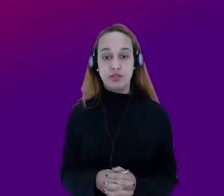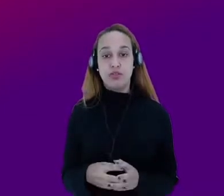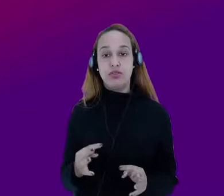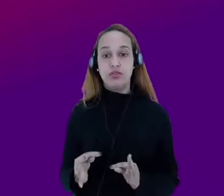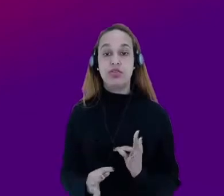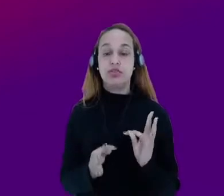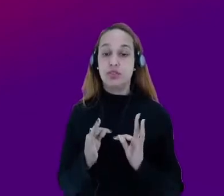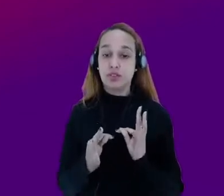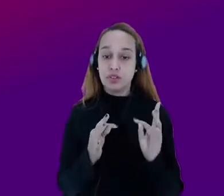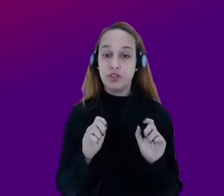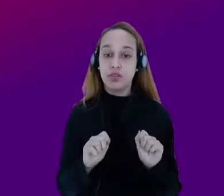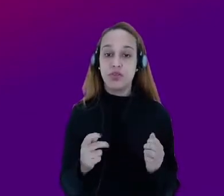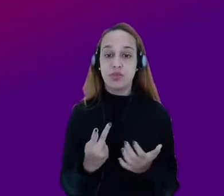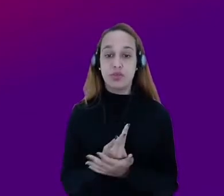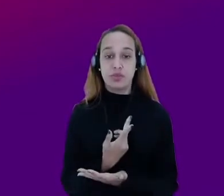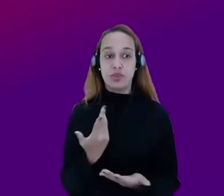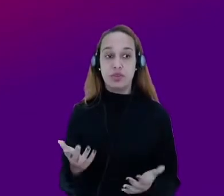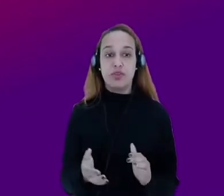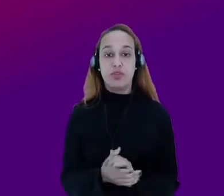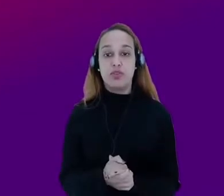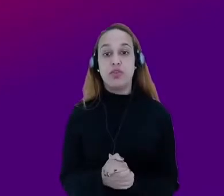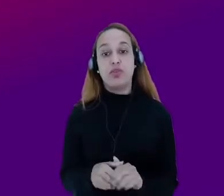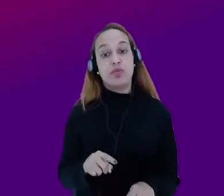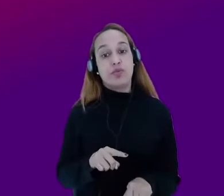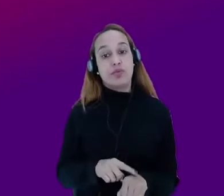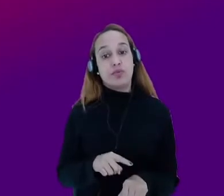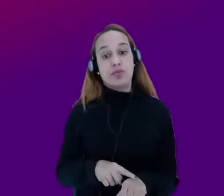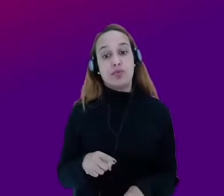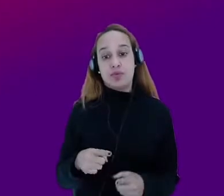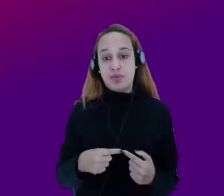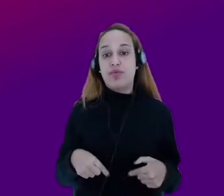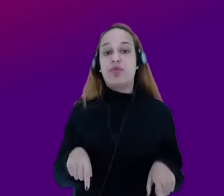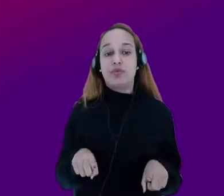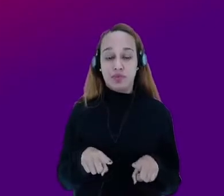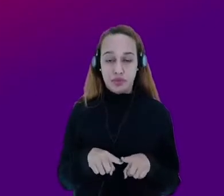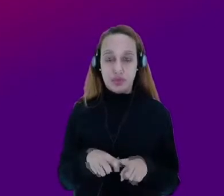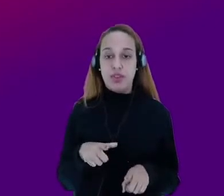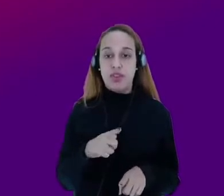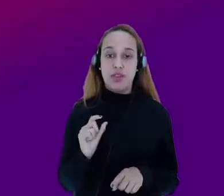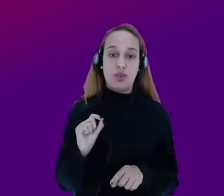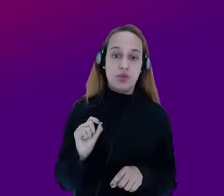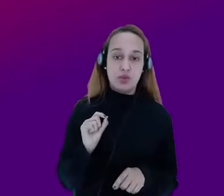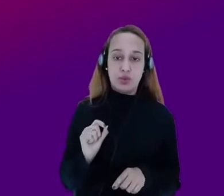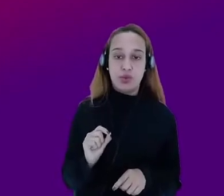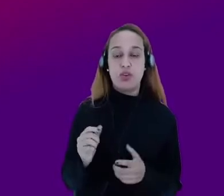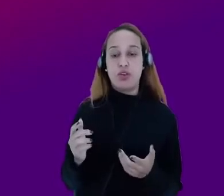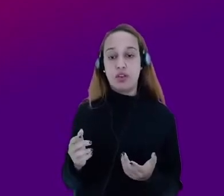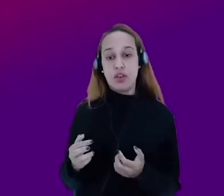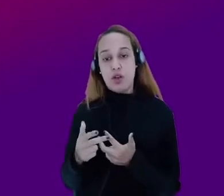que pode entrar. Em algum momento, a gente vai começar a ter eletrodomésticos que